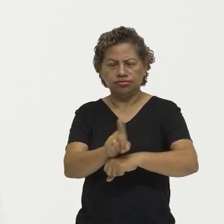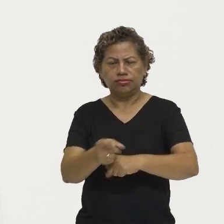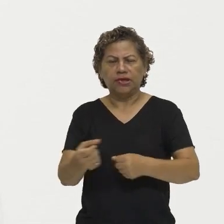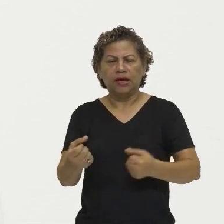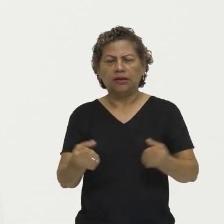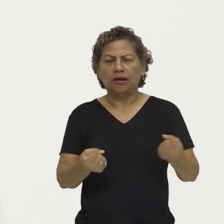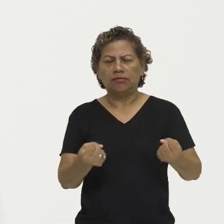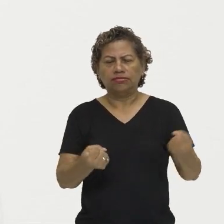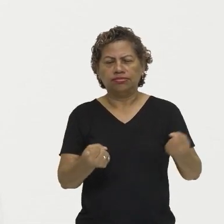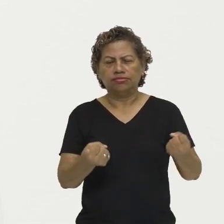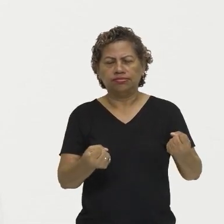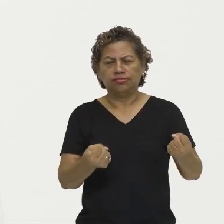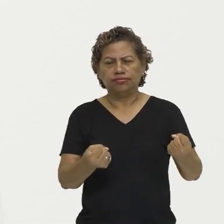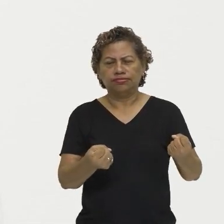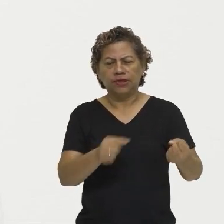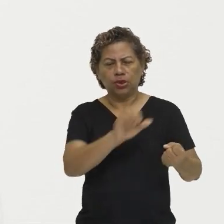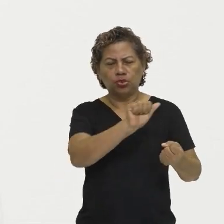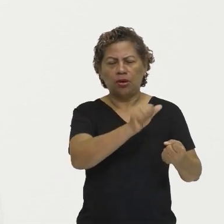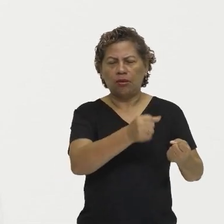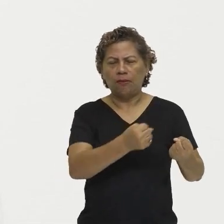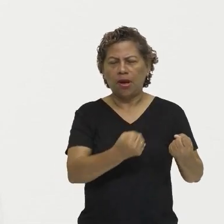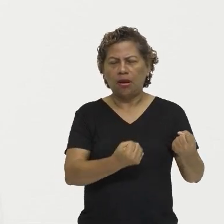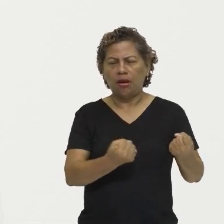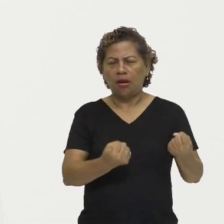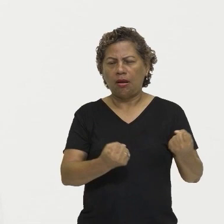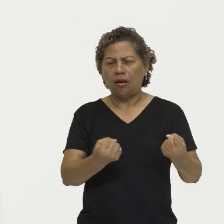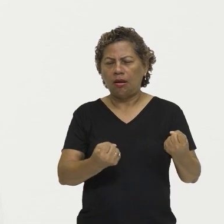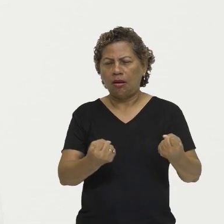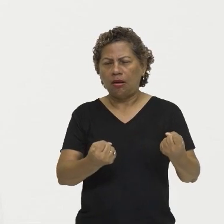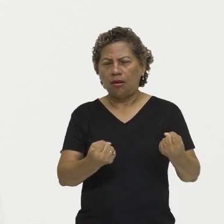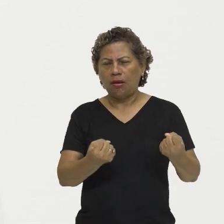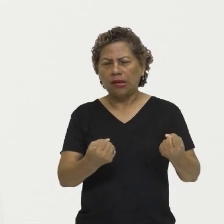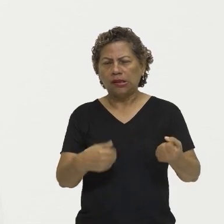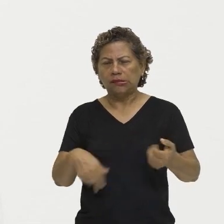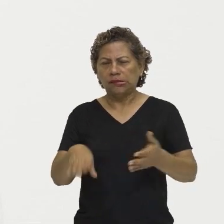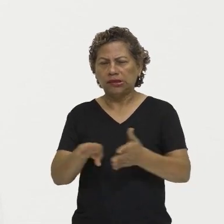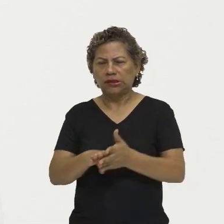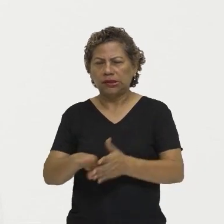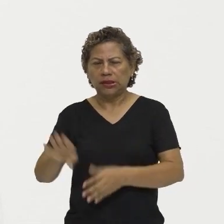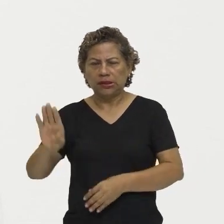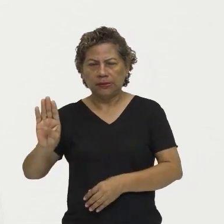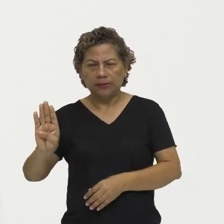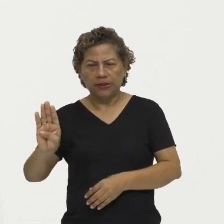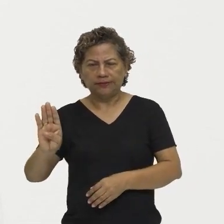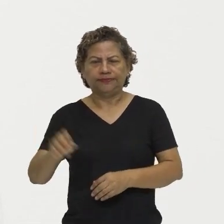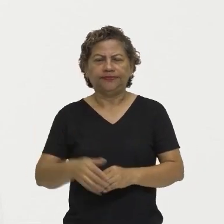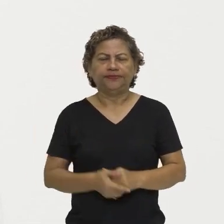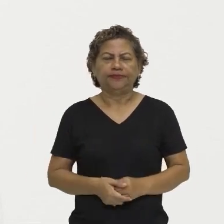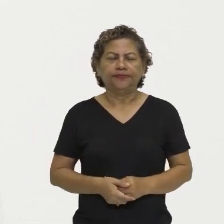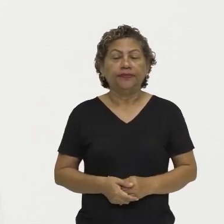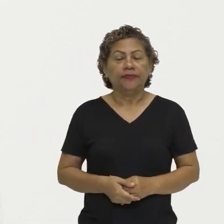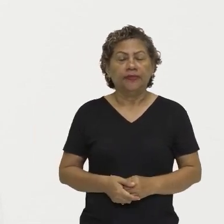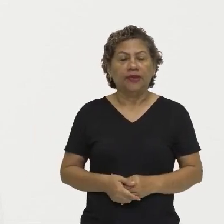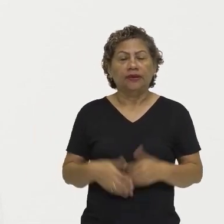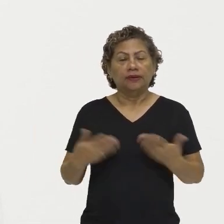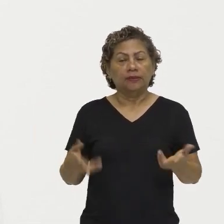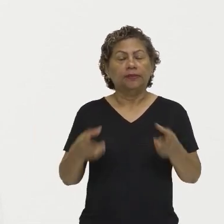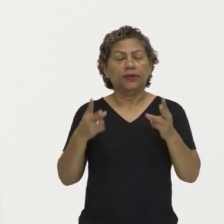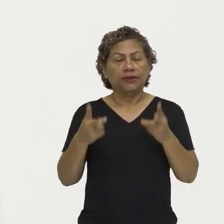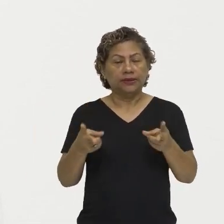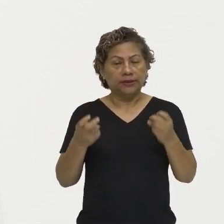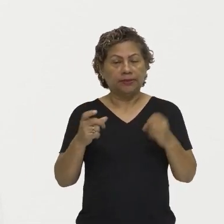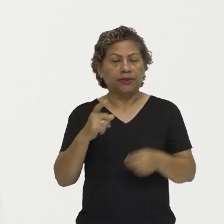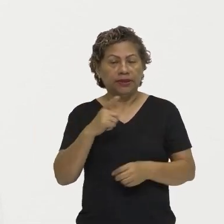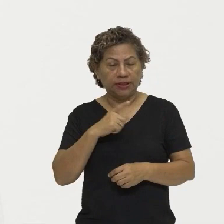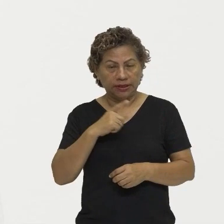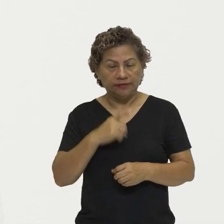no outro ponto da trajetória dele, no ponto B, ele tem uma outra velocidade VB. Observe então que aqui ele vai